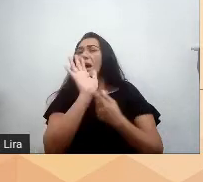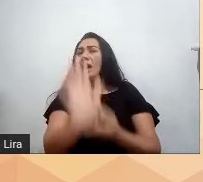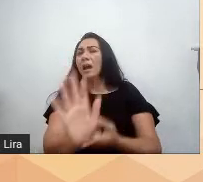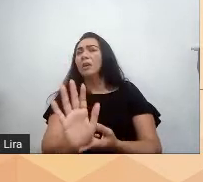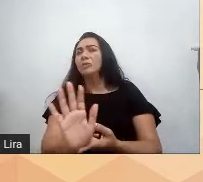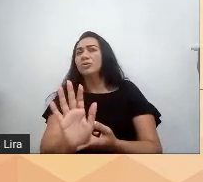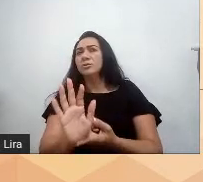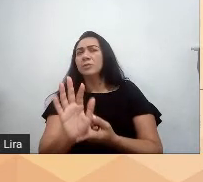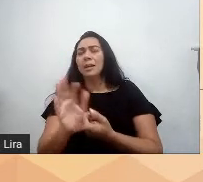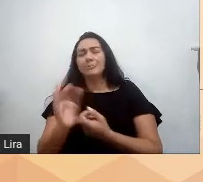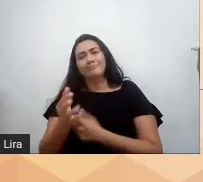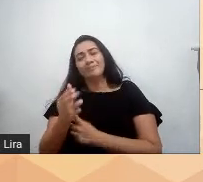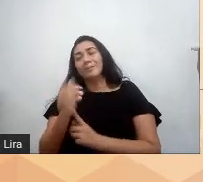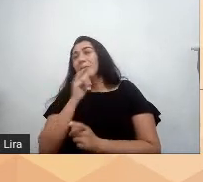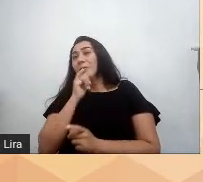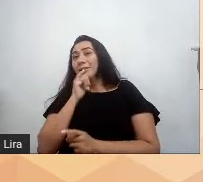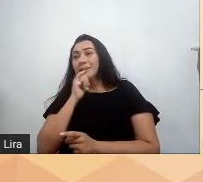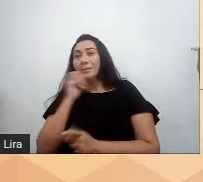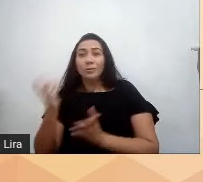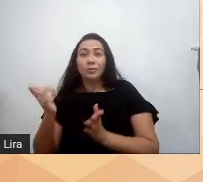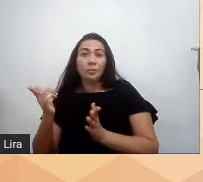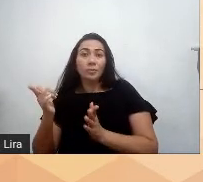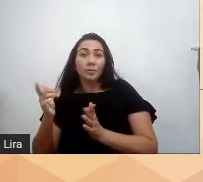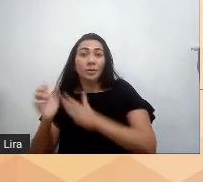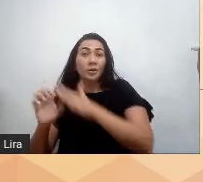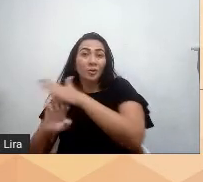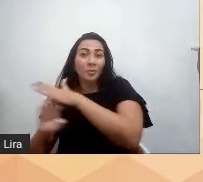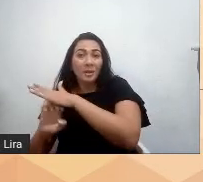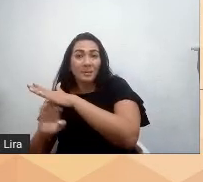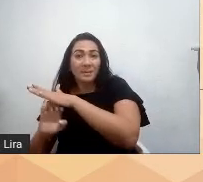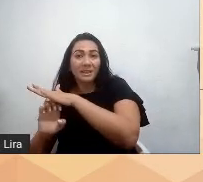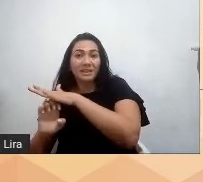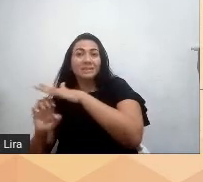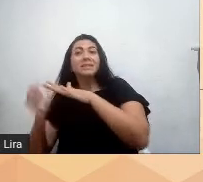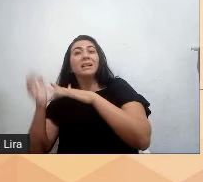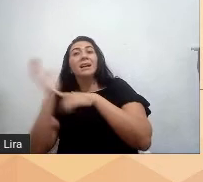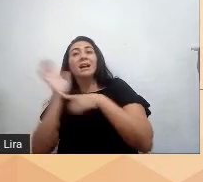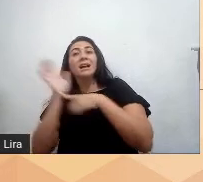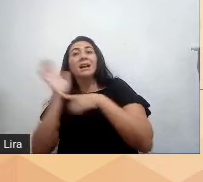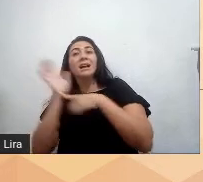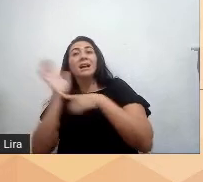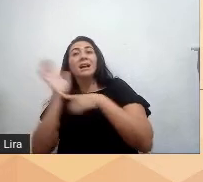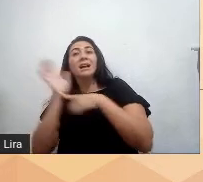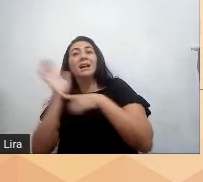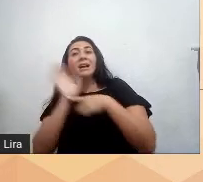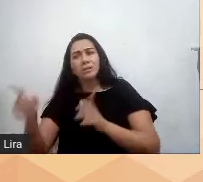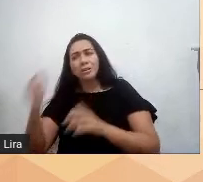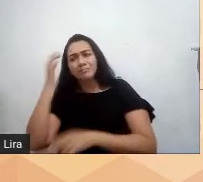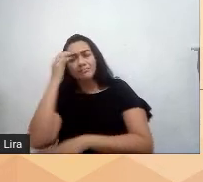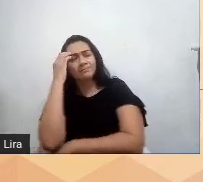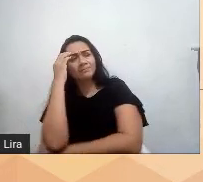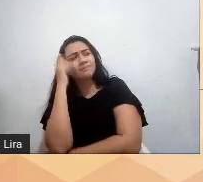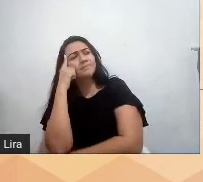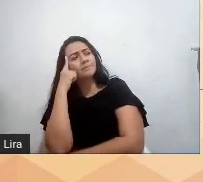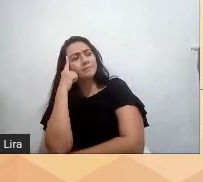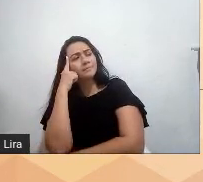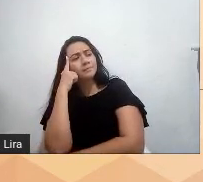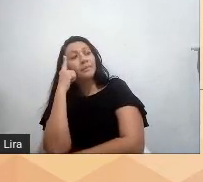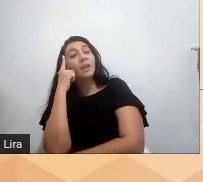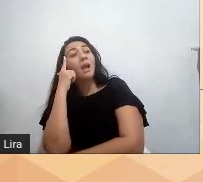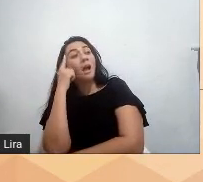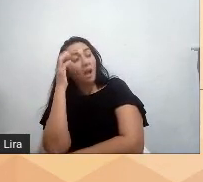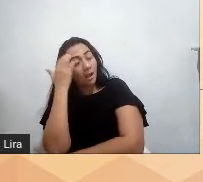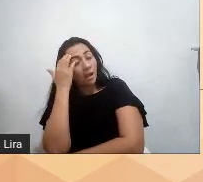que você vai estar apresentando a sua proposta, tá? Eu vou estar passando mais adiante porque eu quero falar um pouco mais para